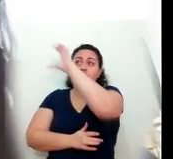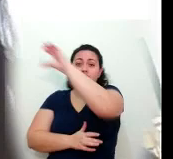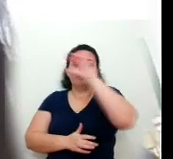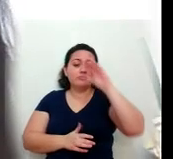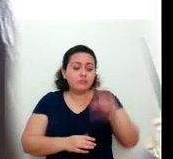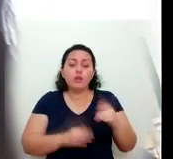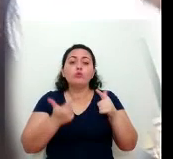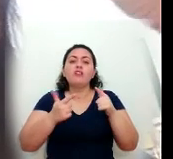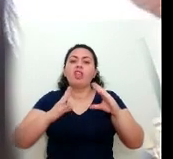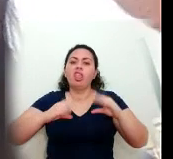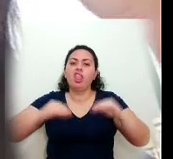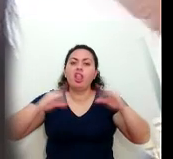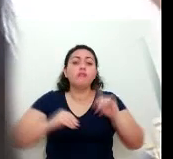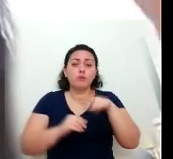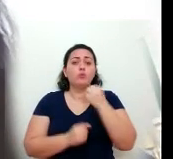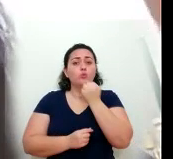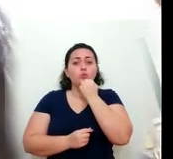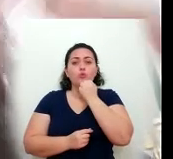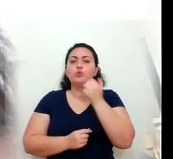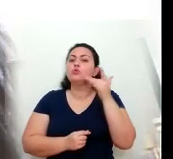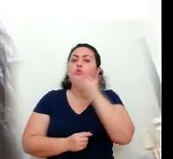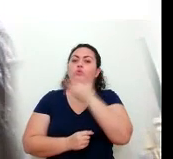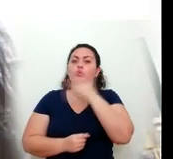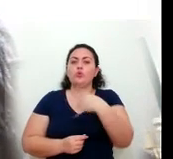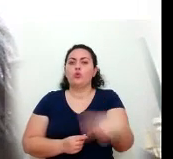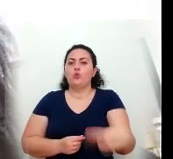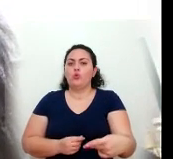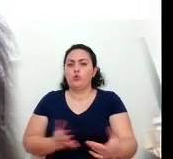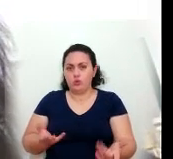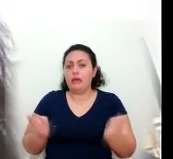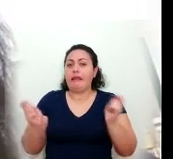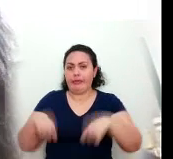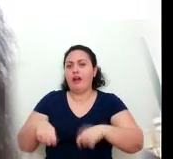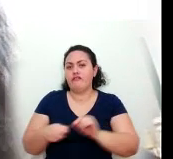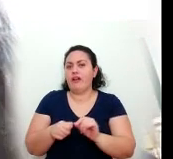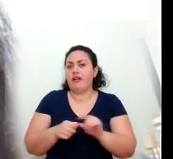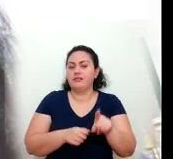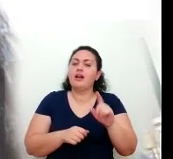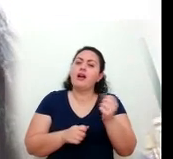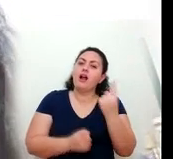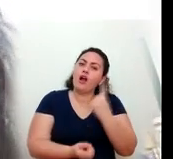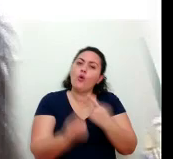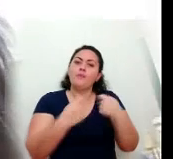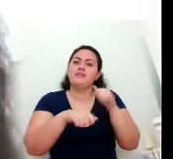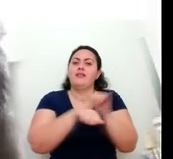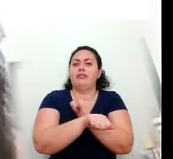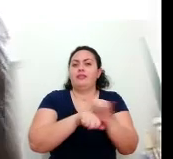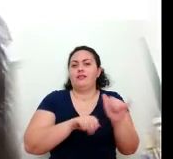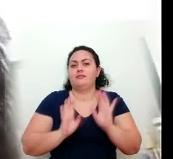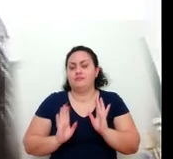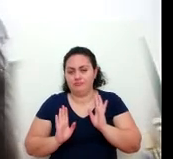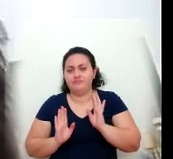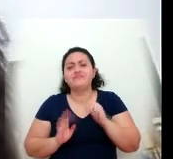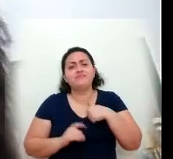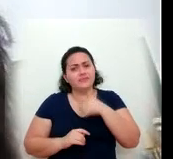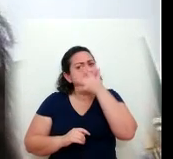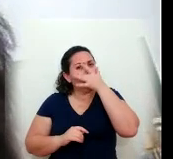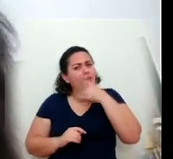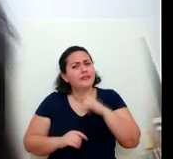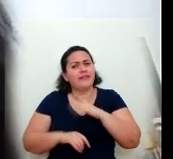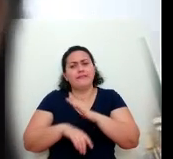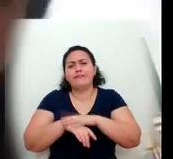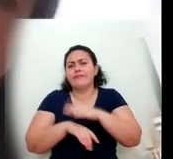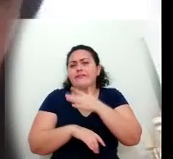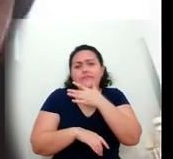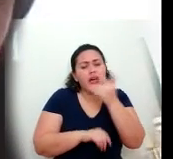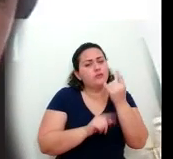é boa para o nosso paladar, assim, né? A gente quer que mantenha a característica original de crocância. Então, algumas coisas necessitam dessas técnicas, né? E isso que eu